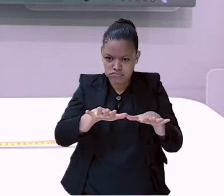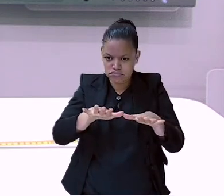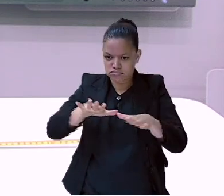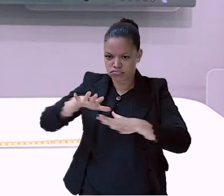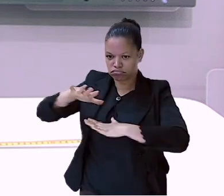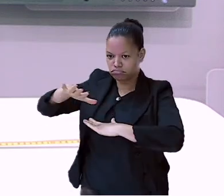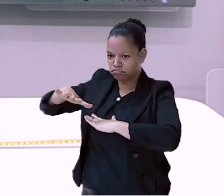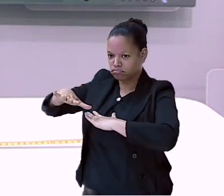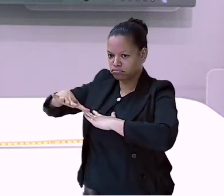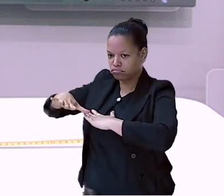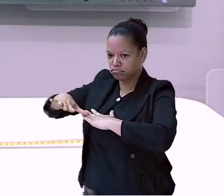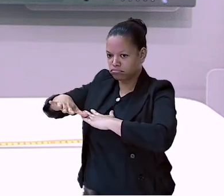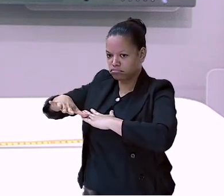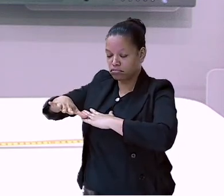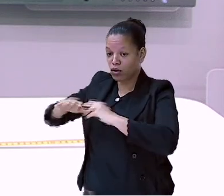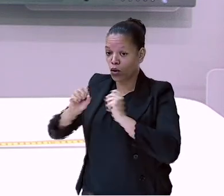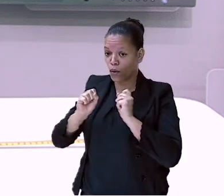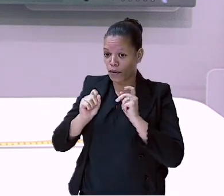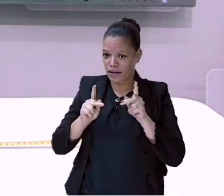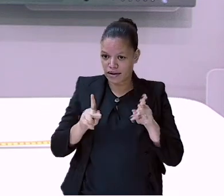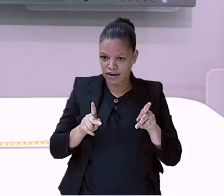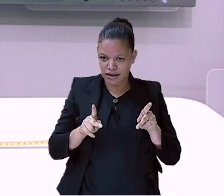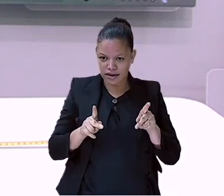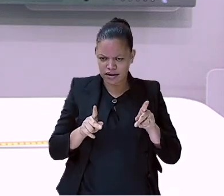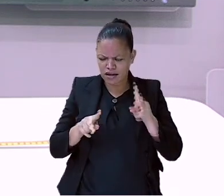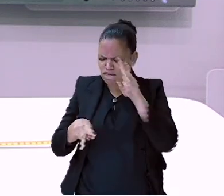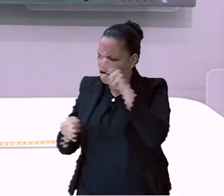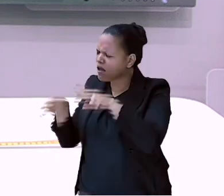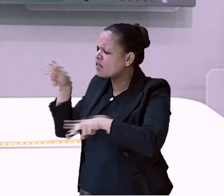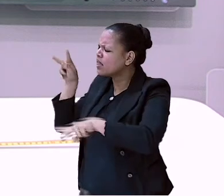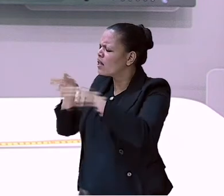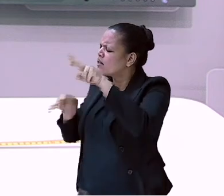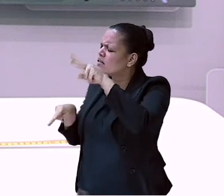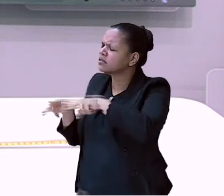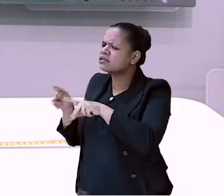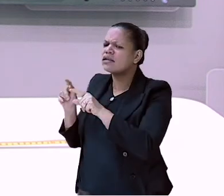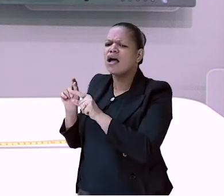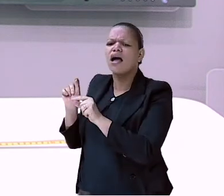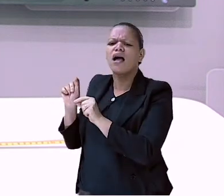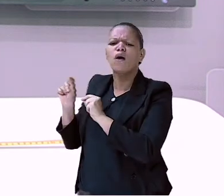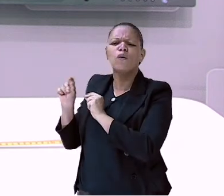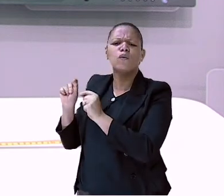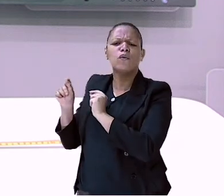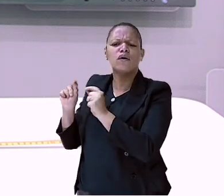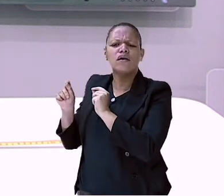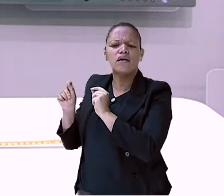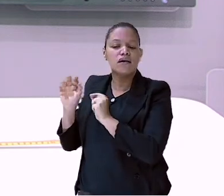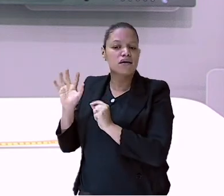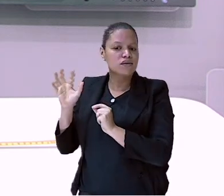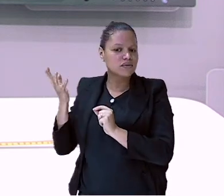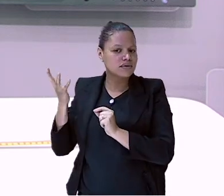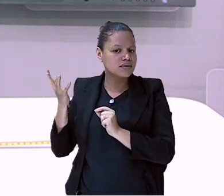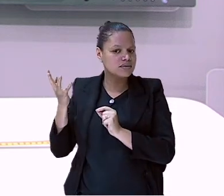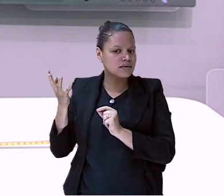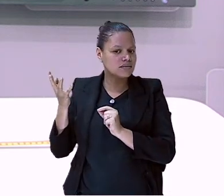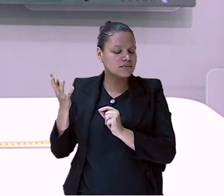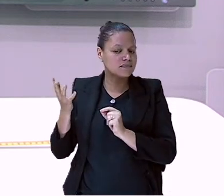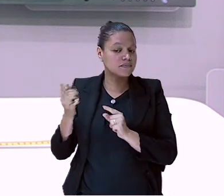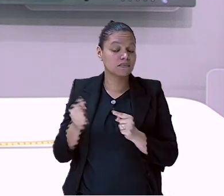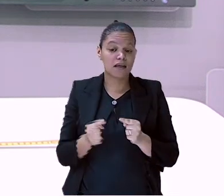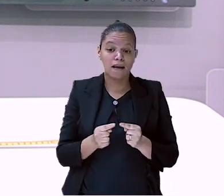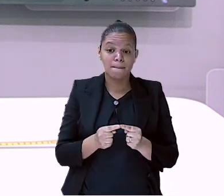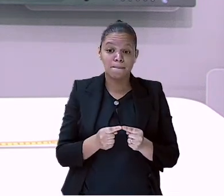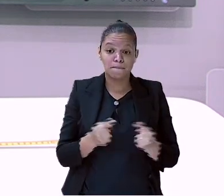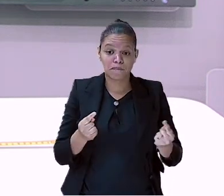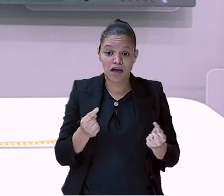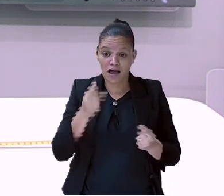você analisasse ali o que aconteceu, ok? Já para o pessoal do segundo e do terceiro ano, eu